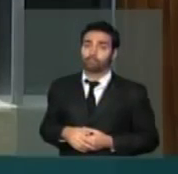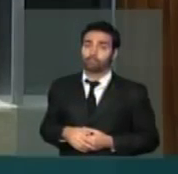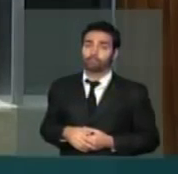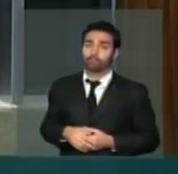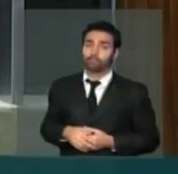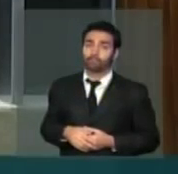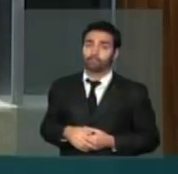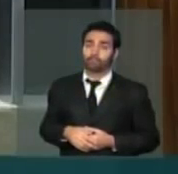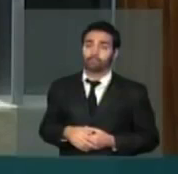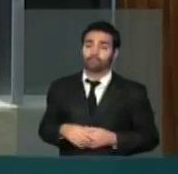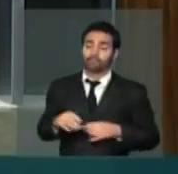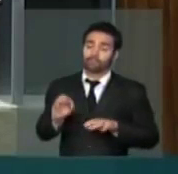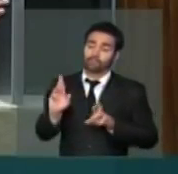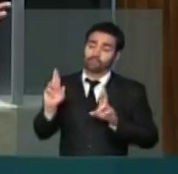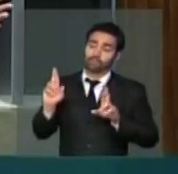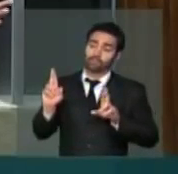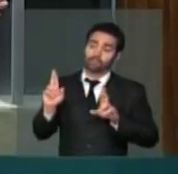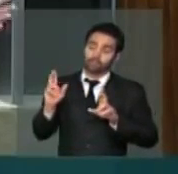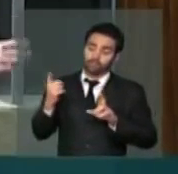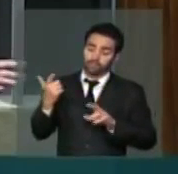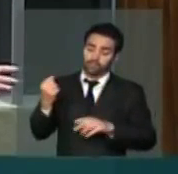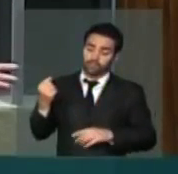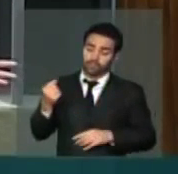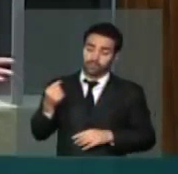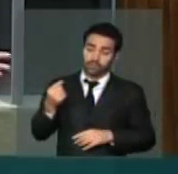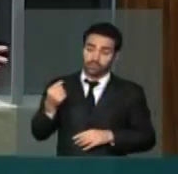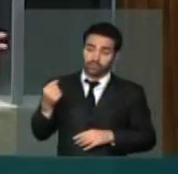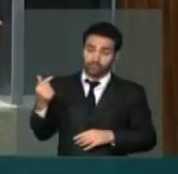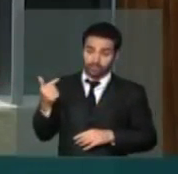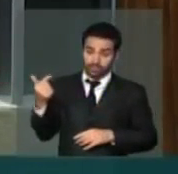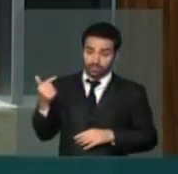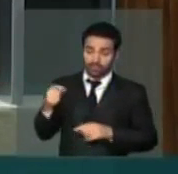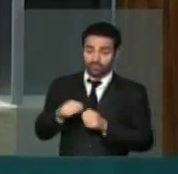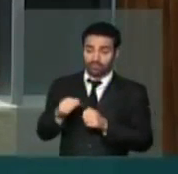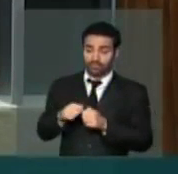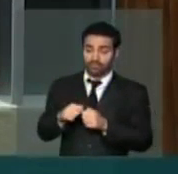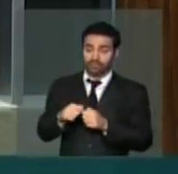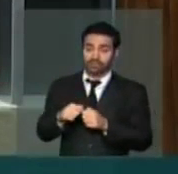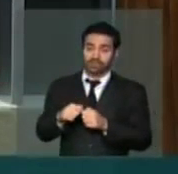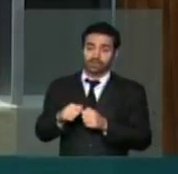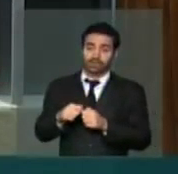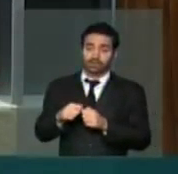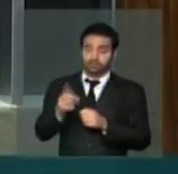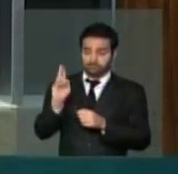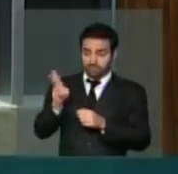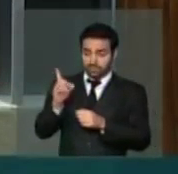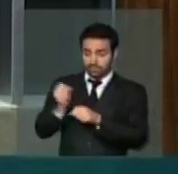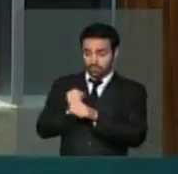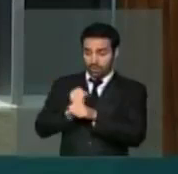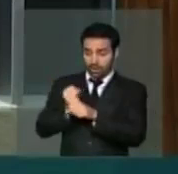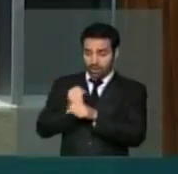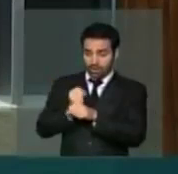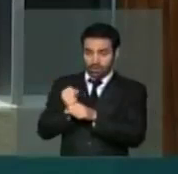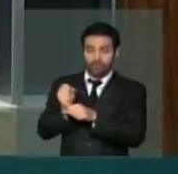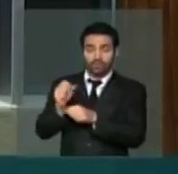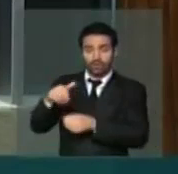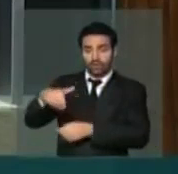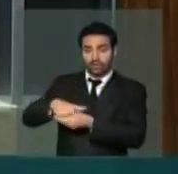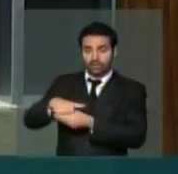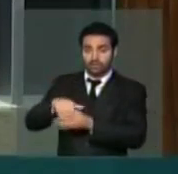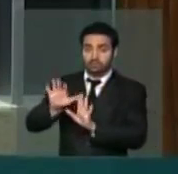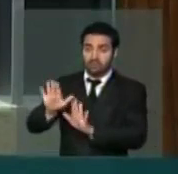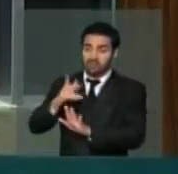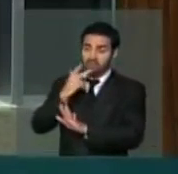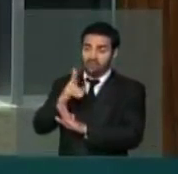das eleições para 2022, então já está sendo antecipado para 2018.